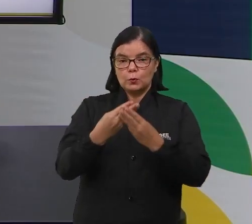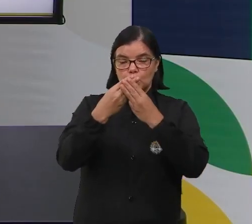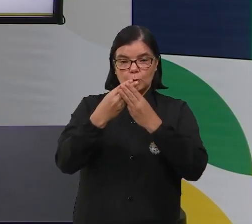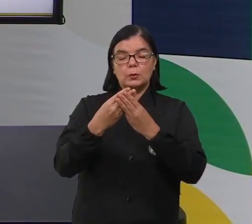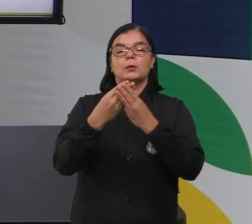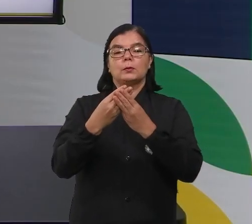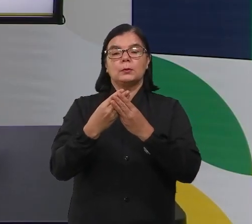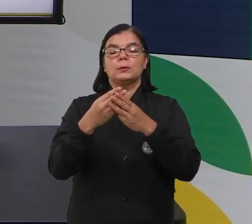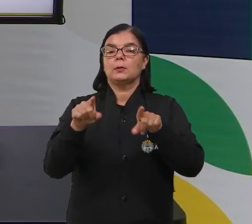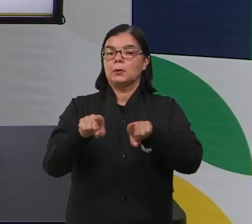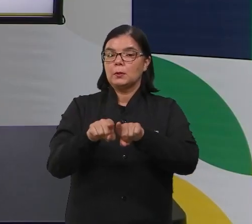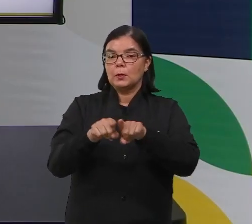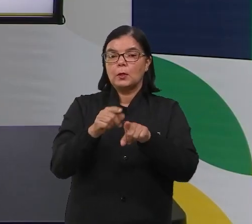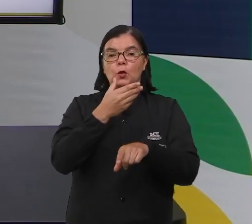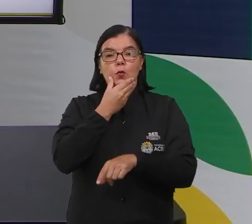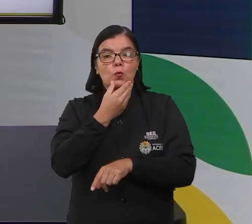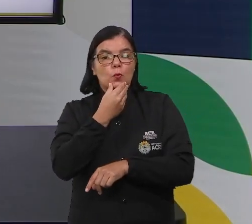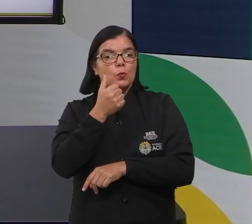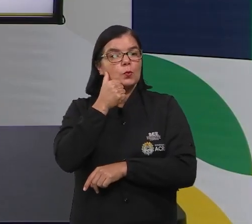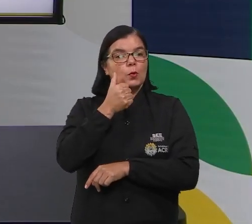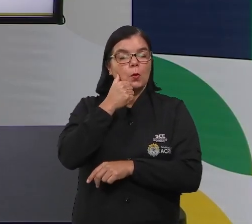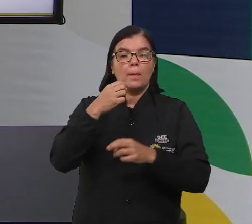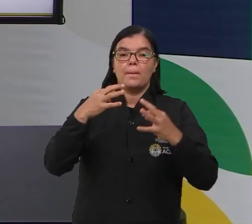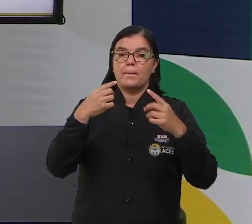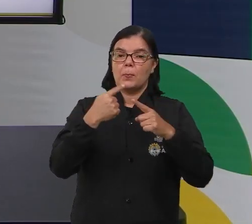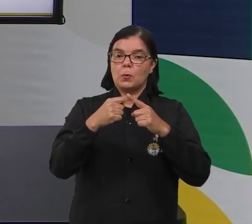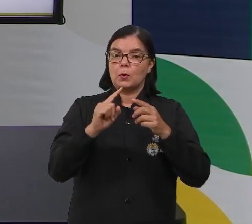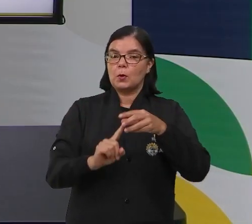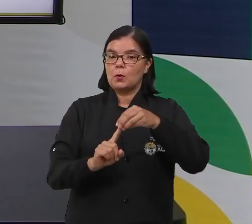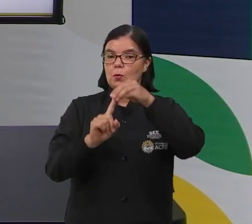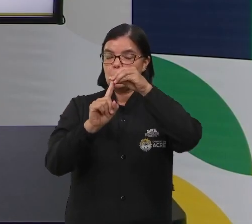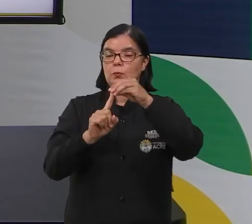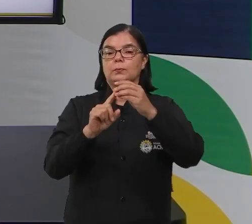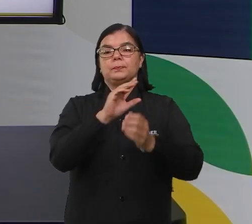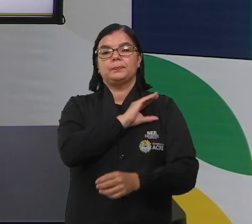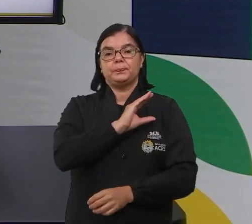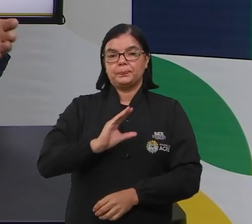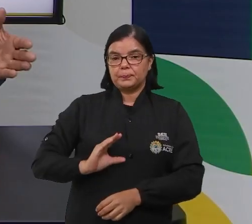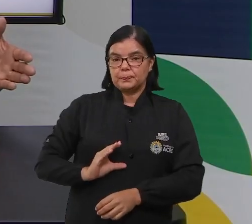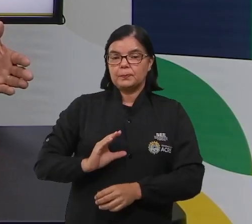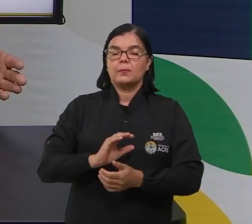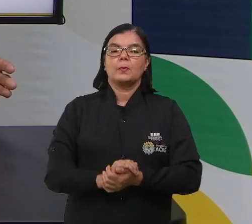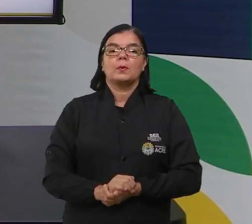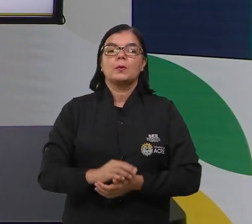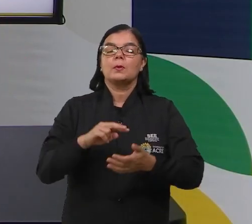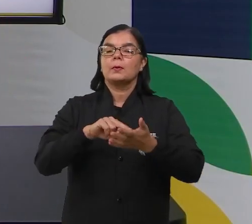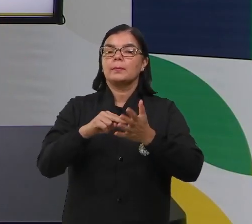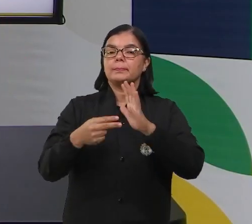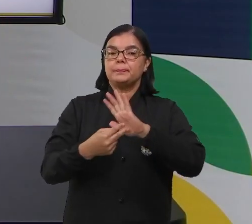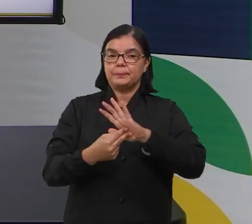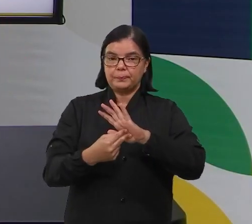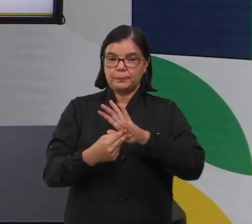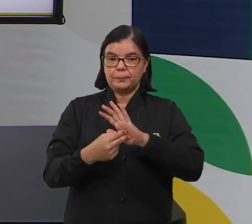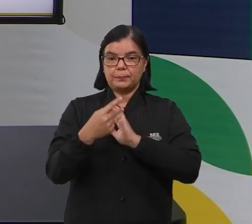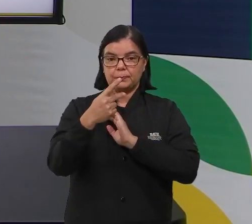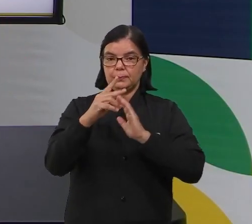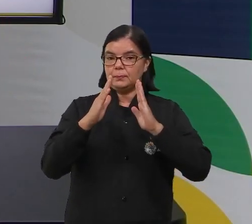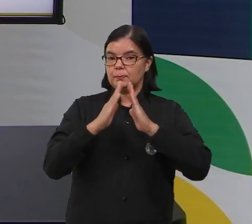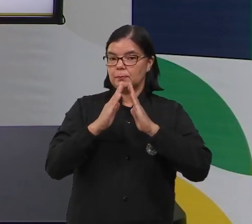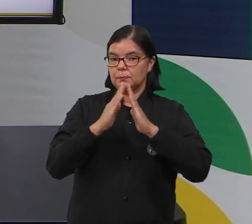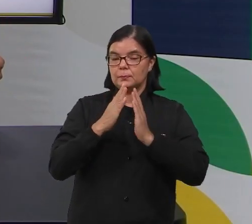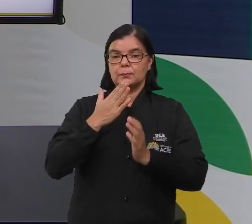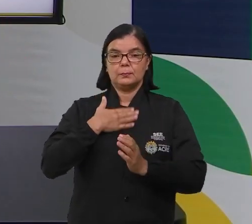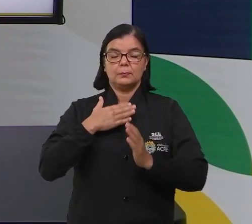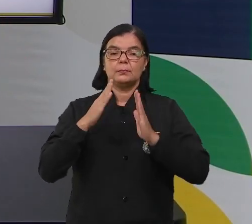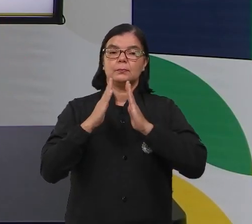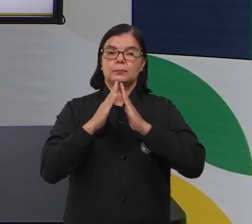nem livre, homem nem mulher, porque todos são um em Cristo. Então, o que isso significa? Aí na tua casa e lá na